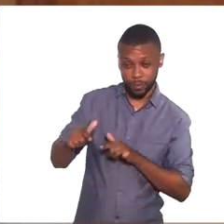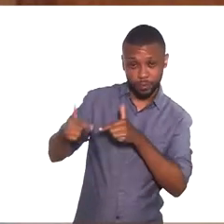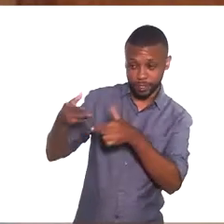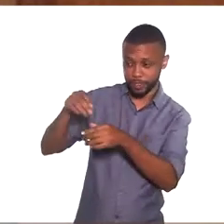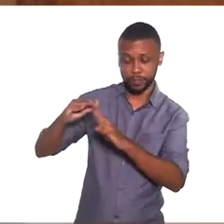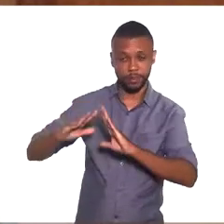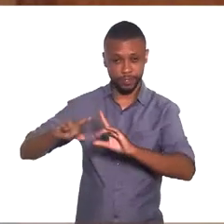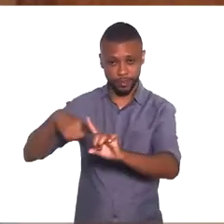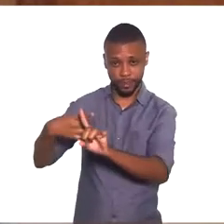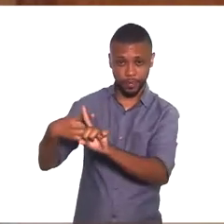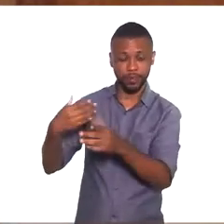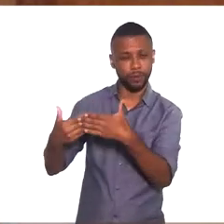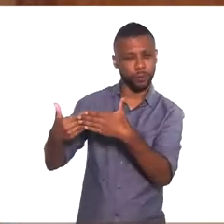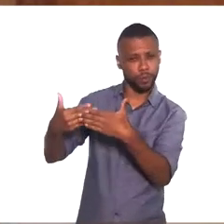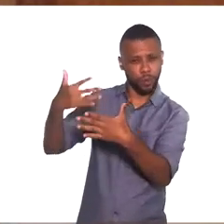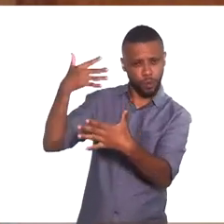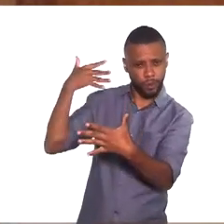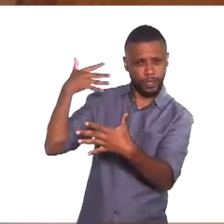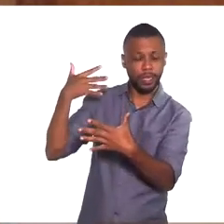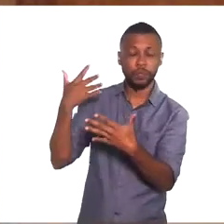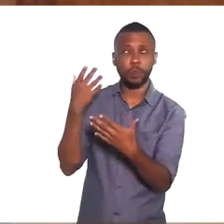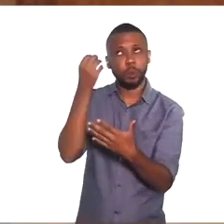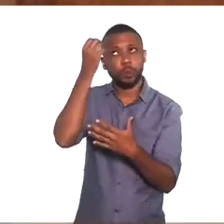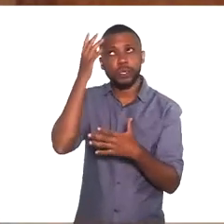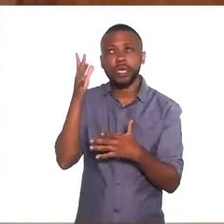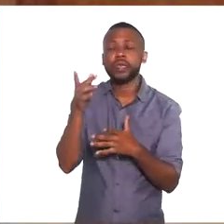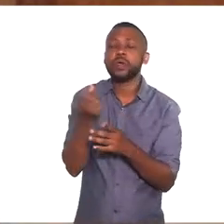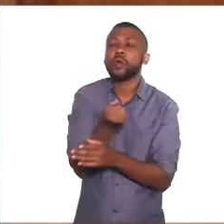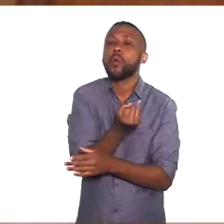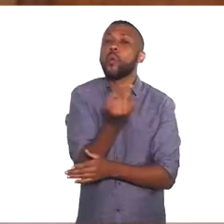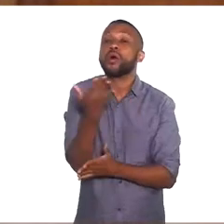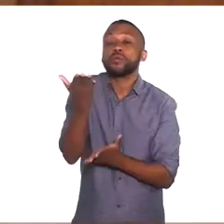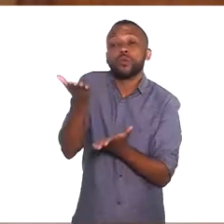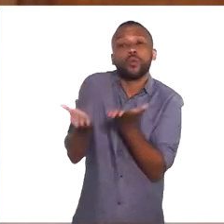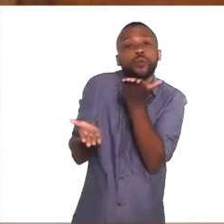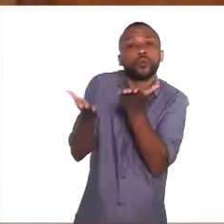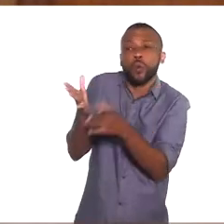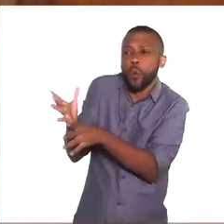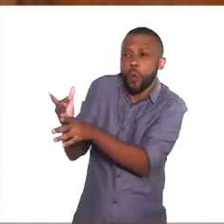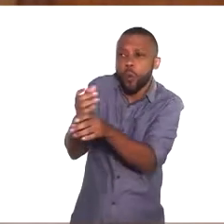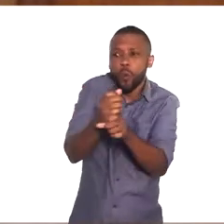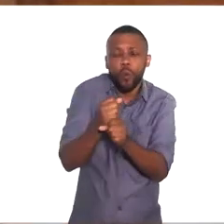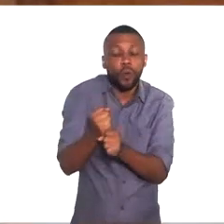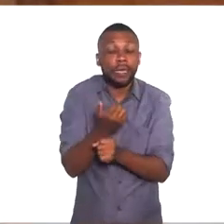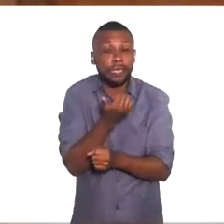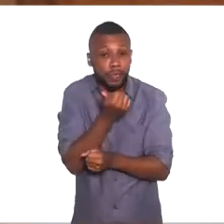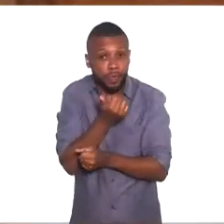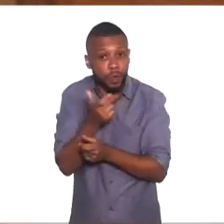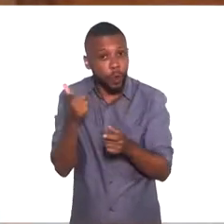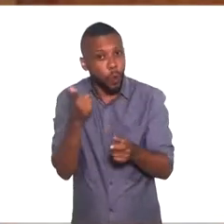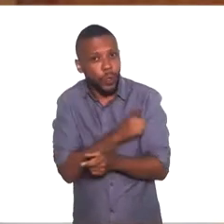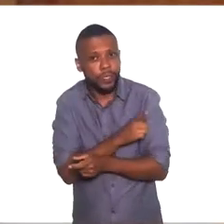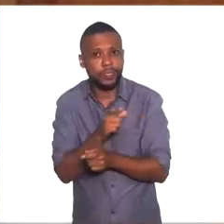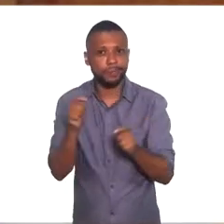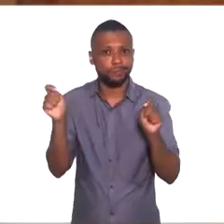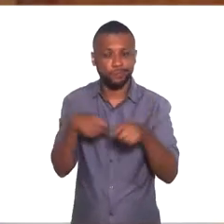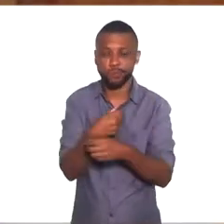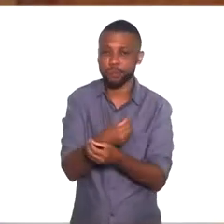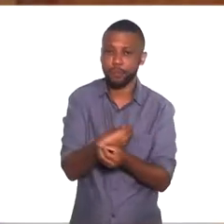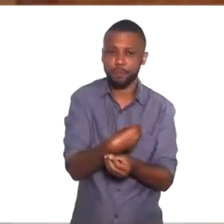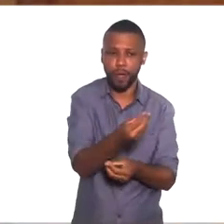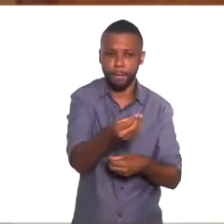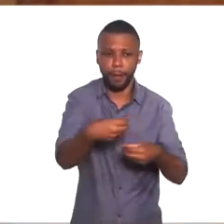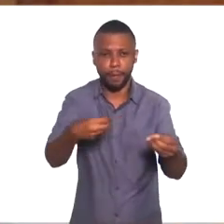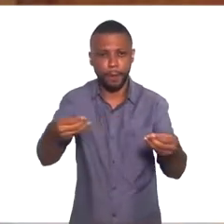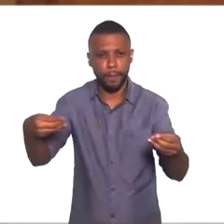se faz pela igreja nossa igreja que ano passado eu não sei Quantas toneladas de alimentos nós conseguimos distribuir em